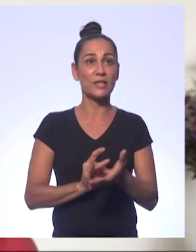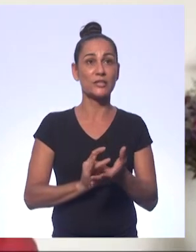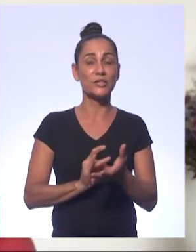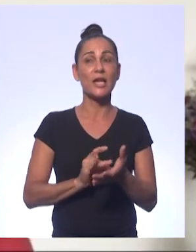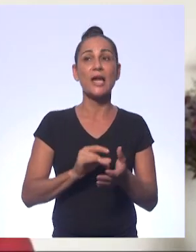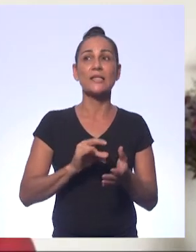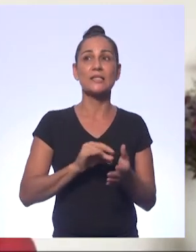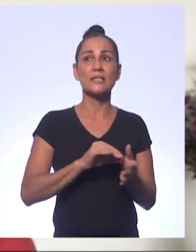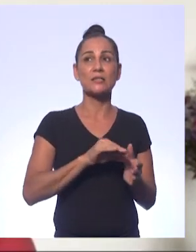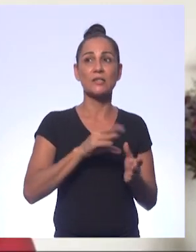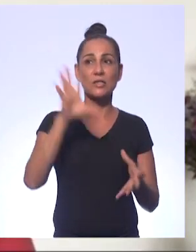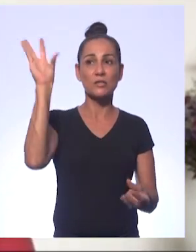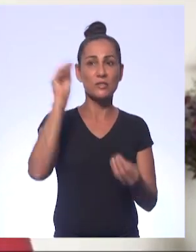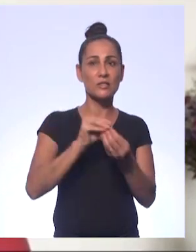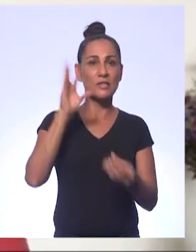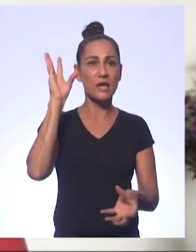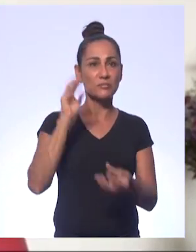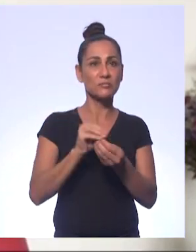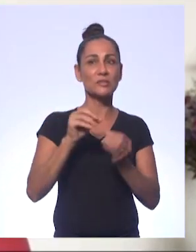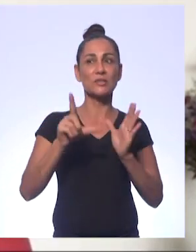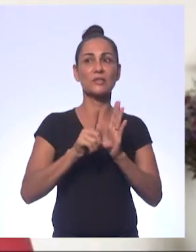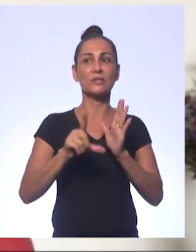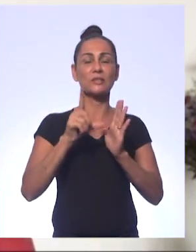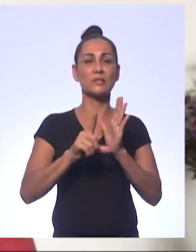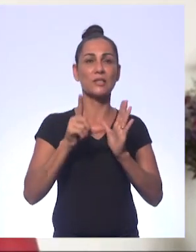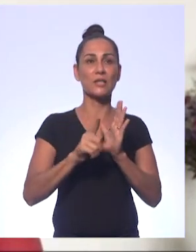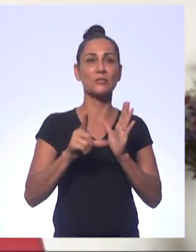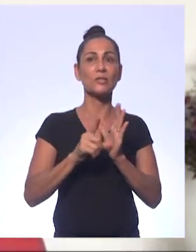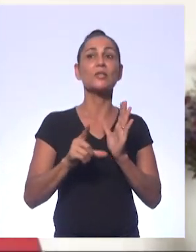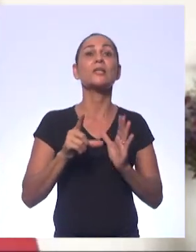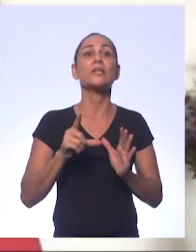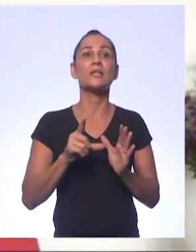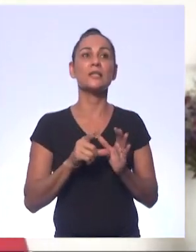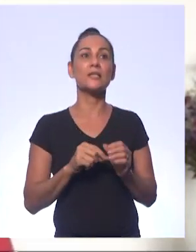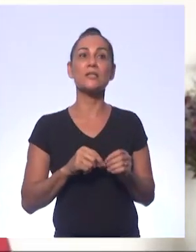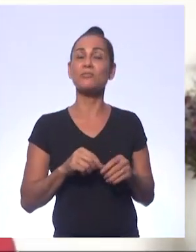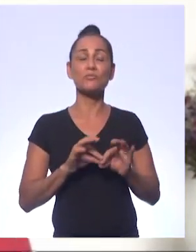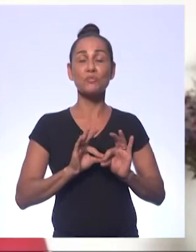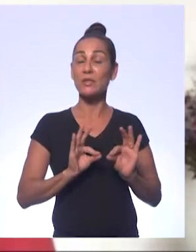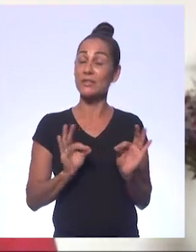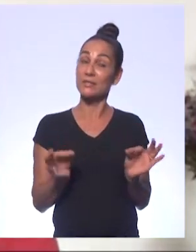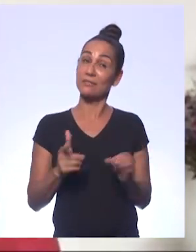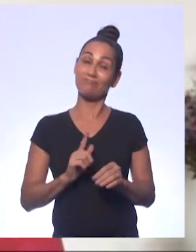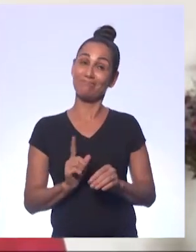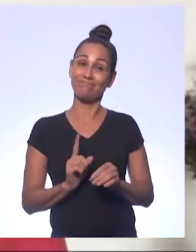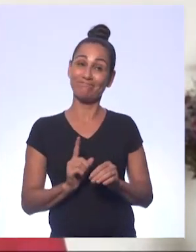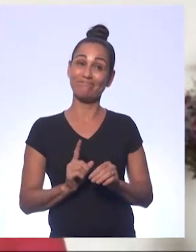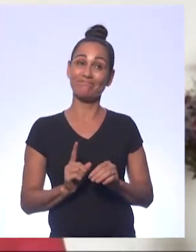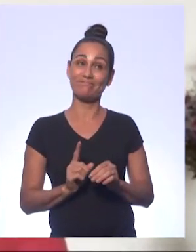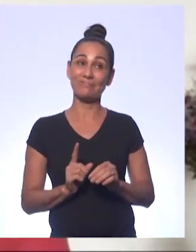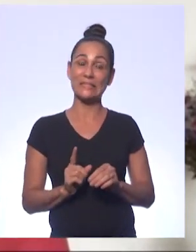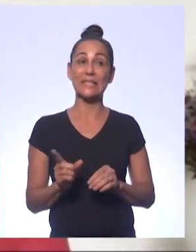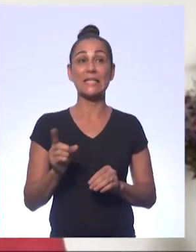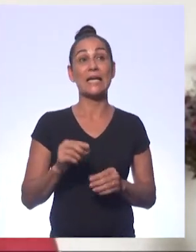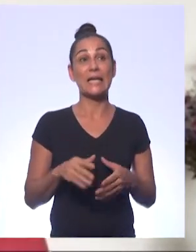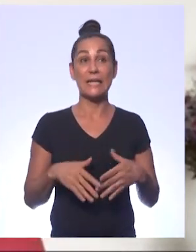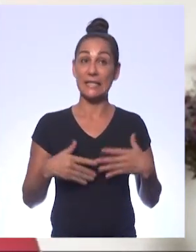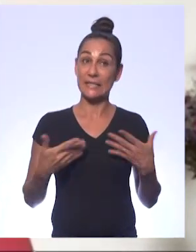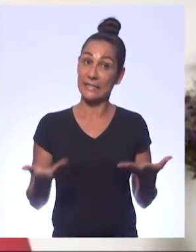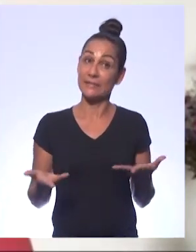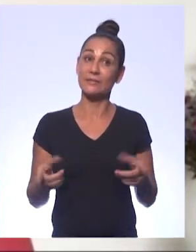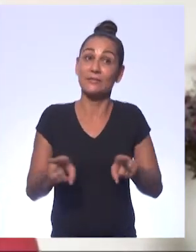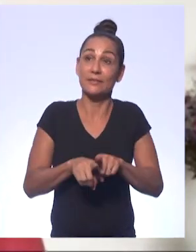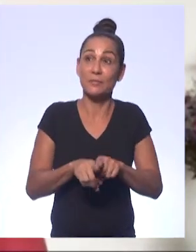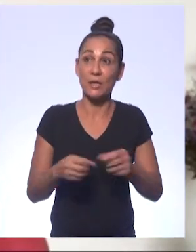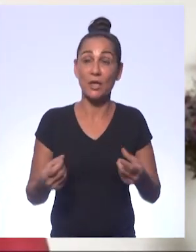daquela interpretação literal, isso não é nem simples e nem tão... e é